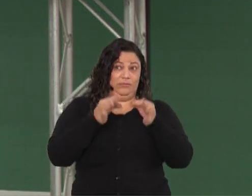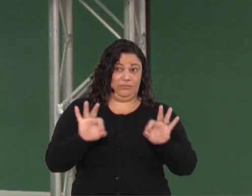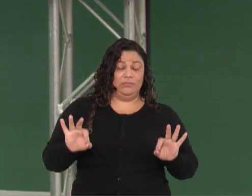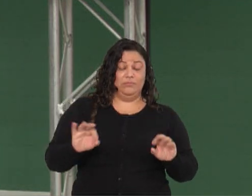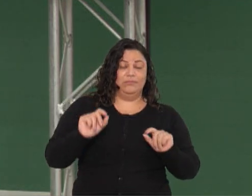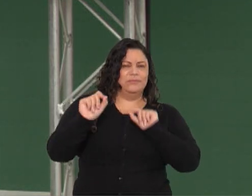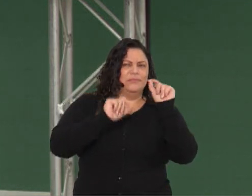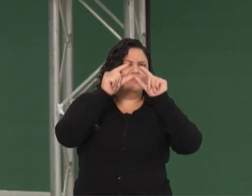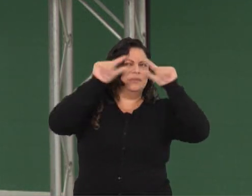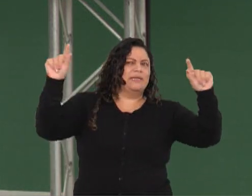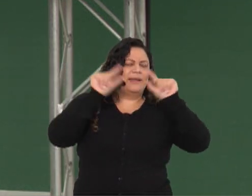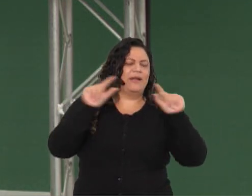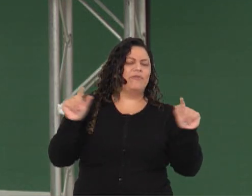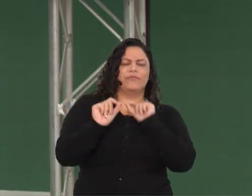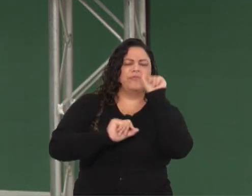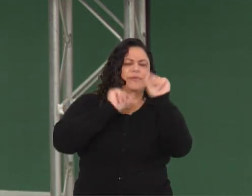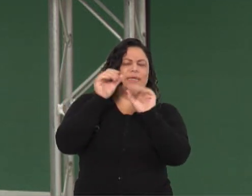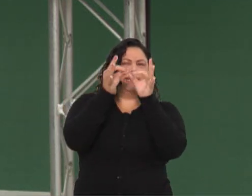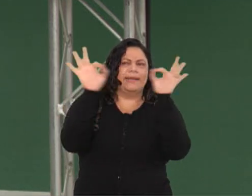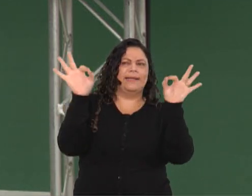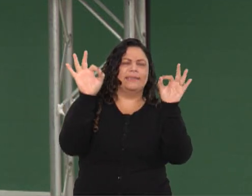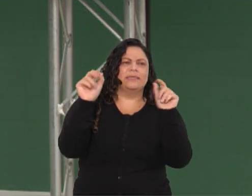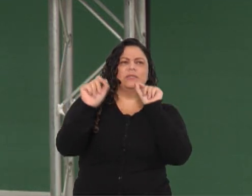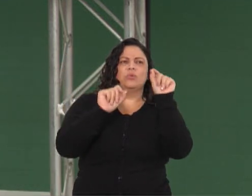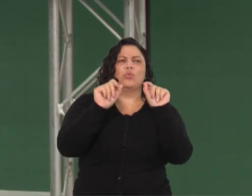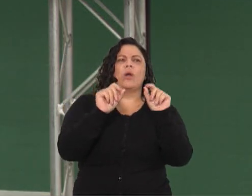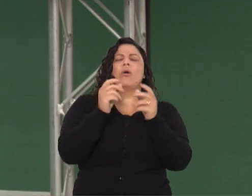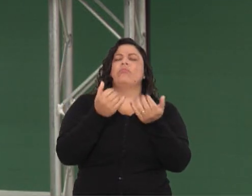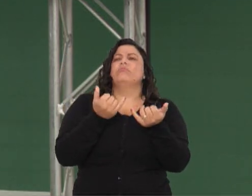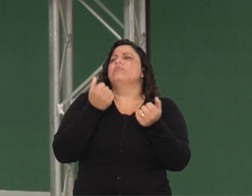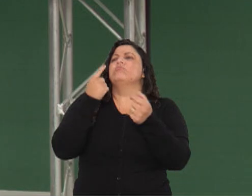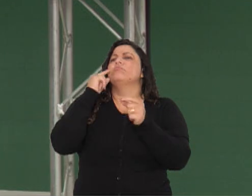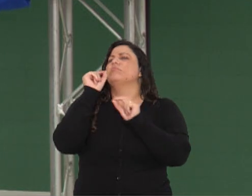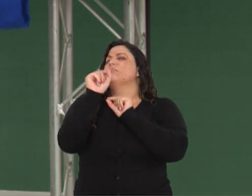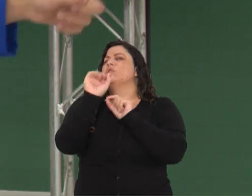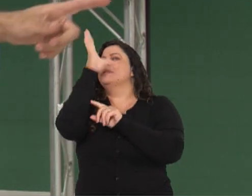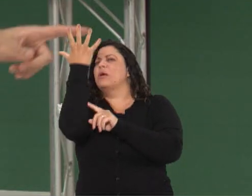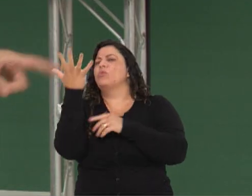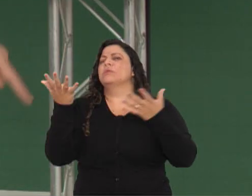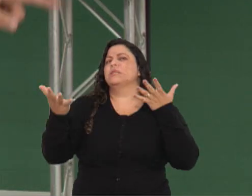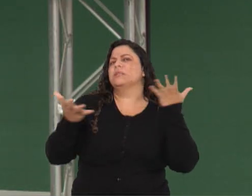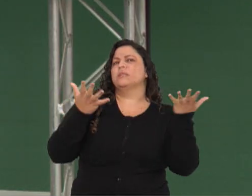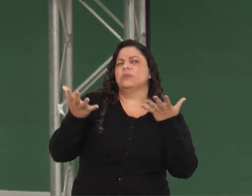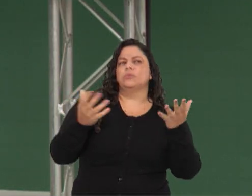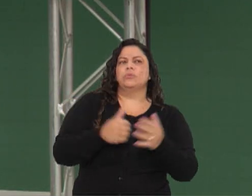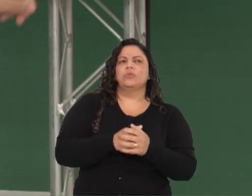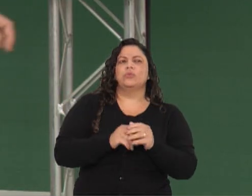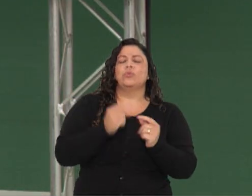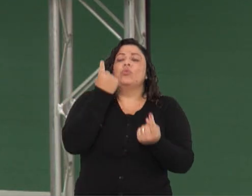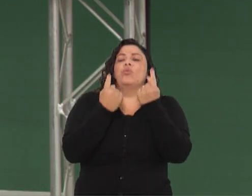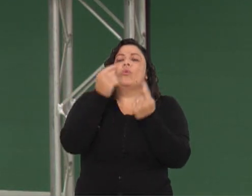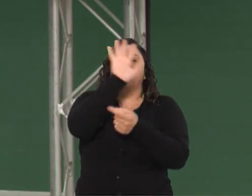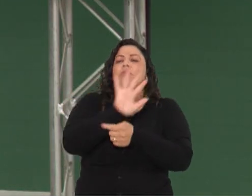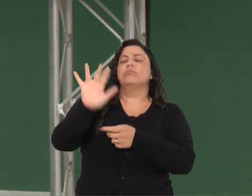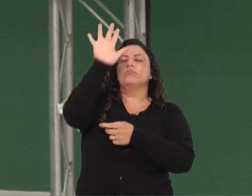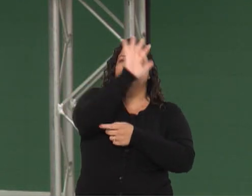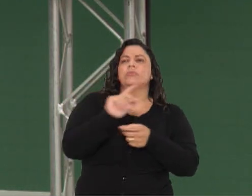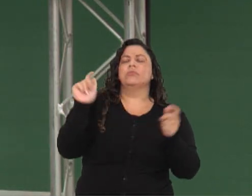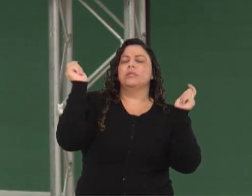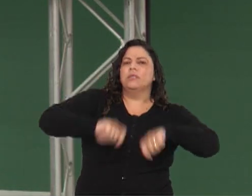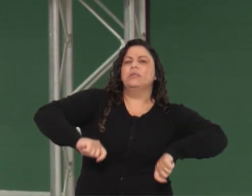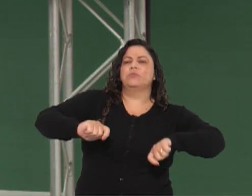vão encontrar qual quadro se aproxima da imagem que está acontecendo ou que está descrito aqui. Qual dessas imagens aqui corresponde com